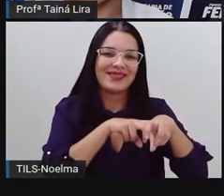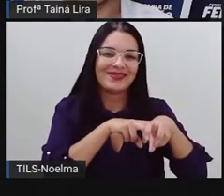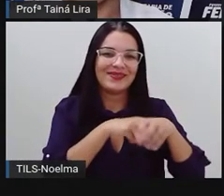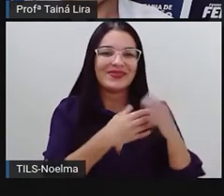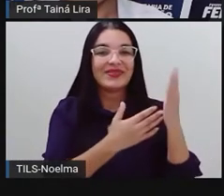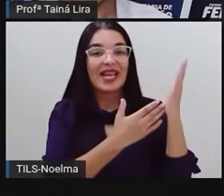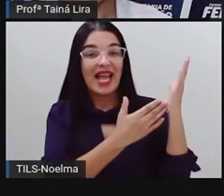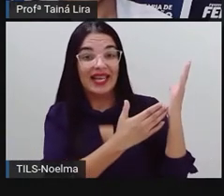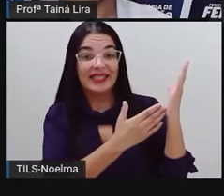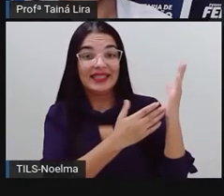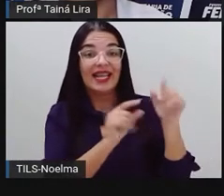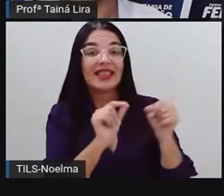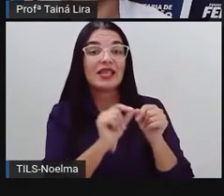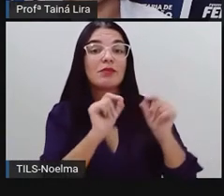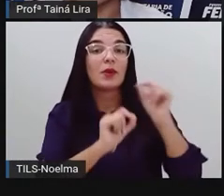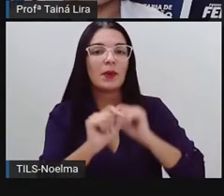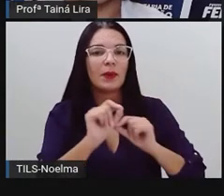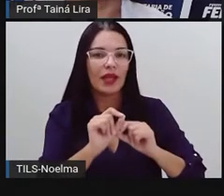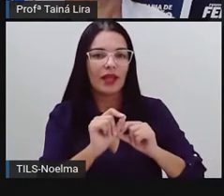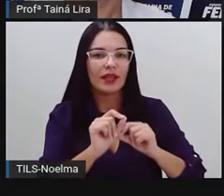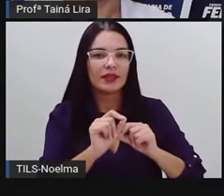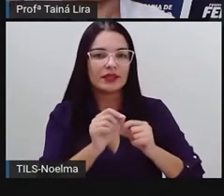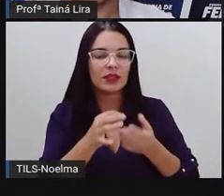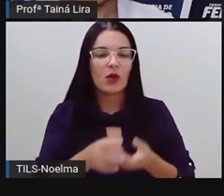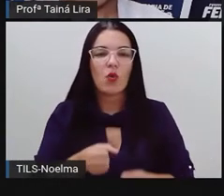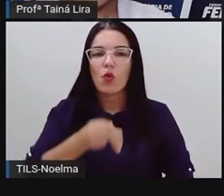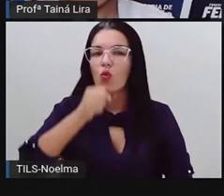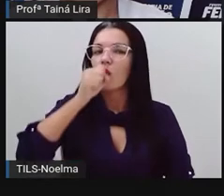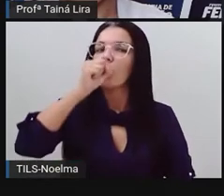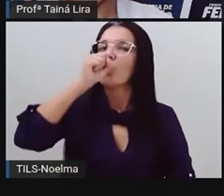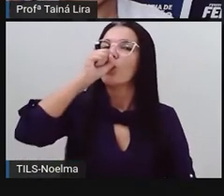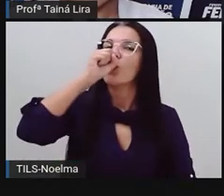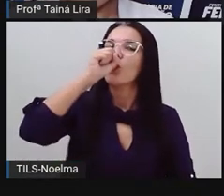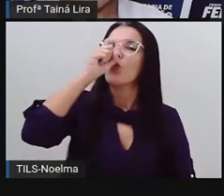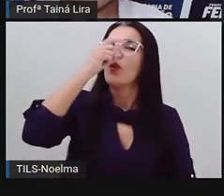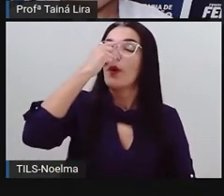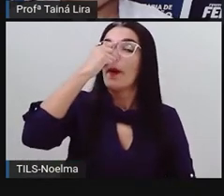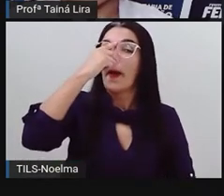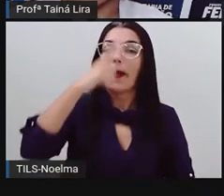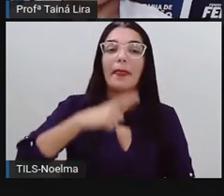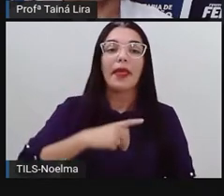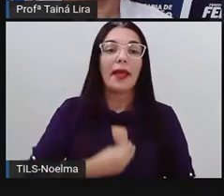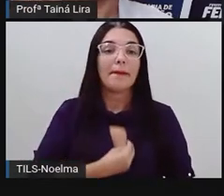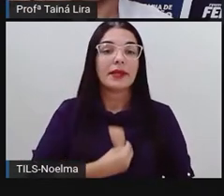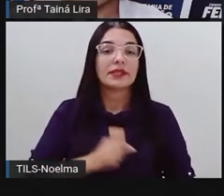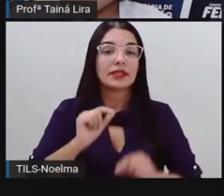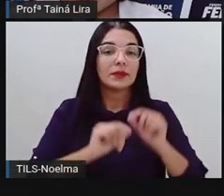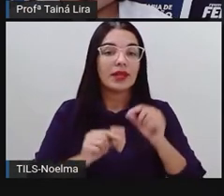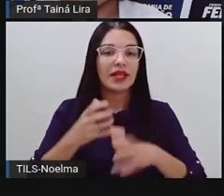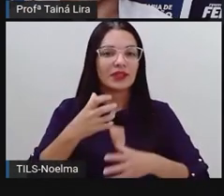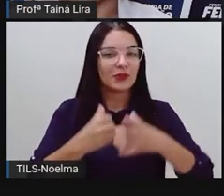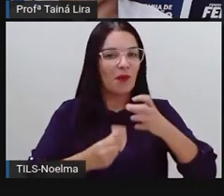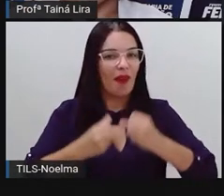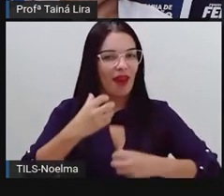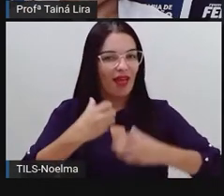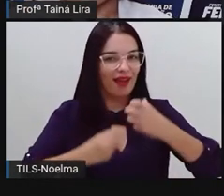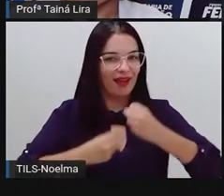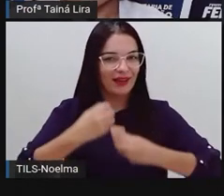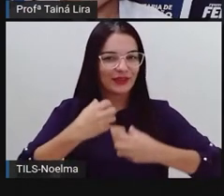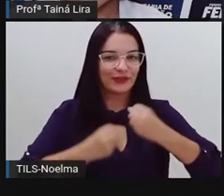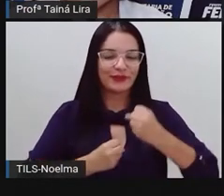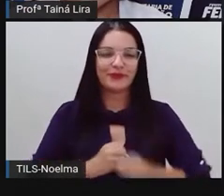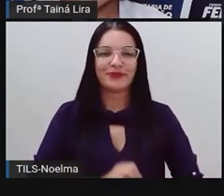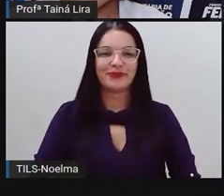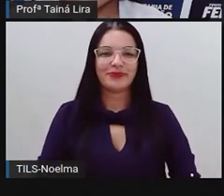já que é uma fábrica de iogurte o iogurte aí também que tem a presença do leite tá